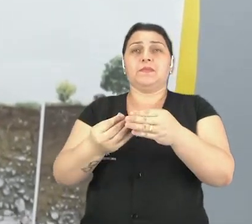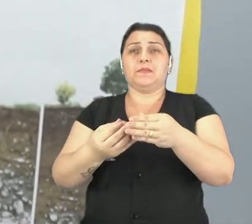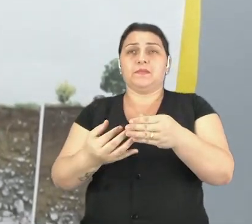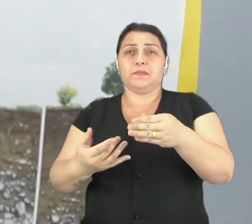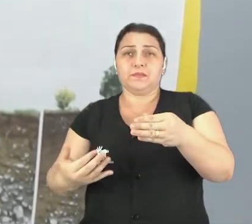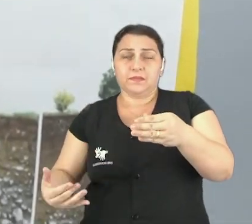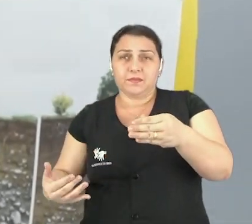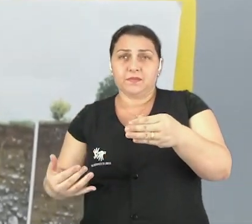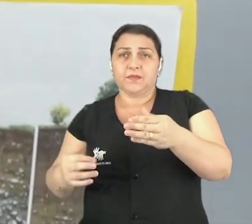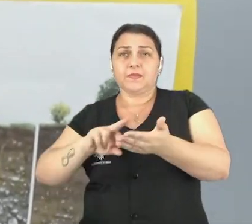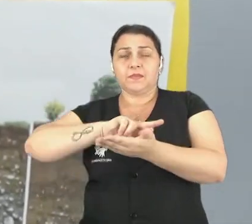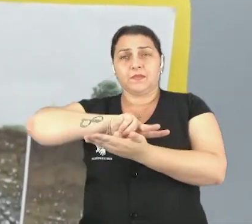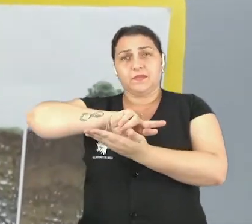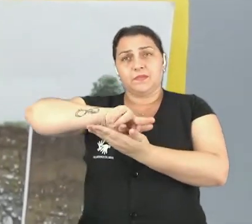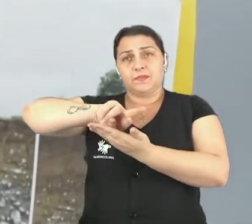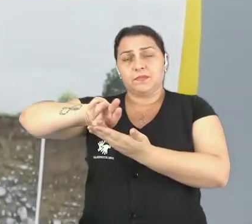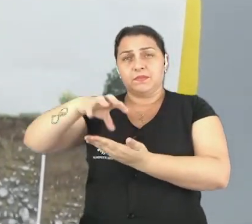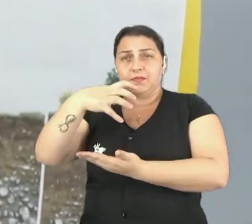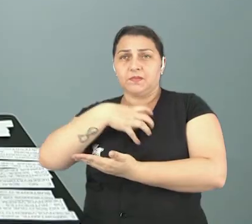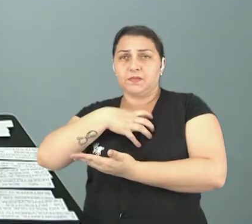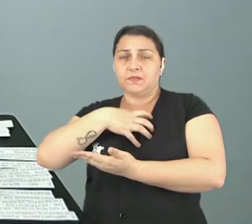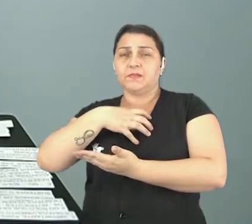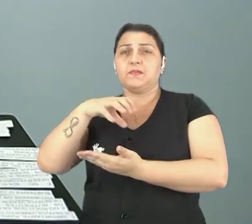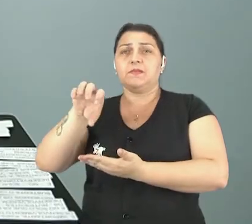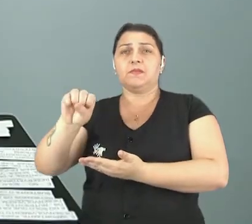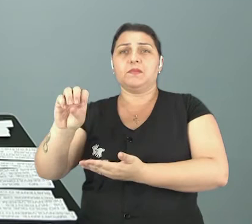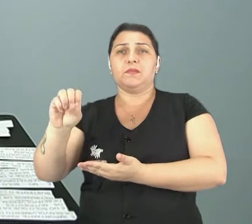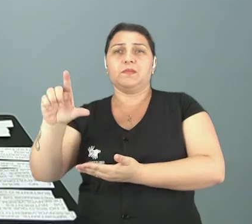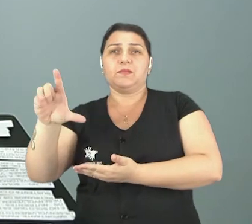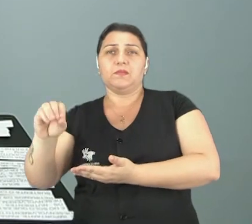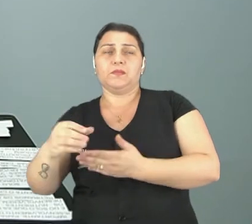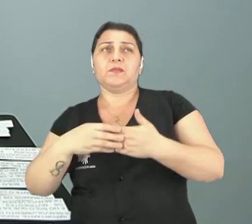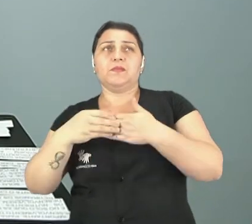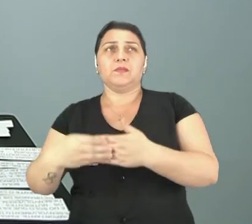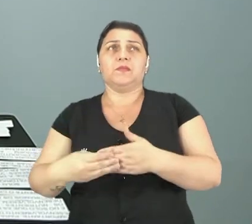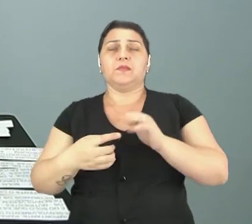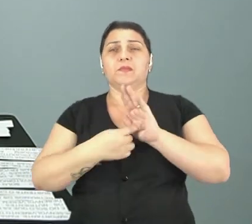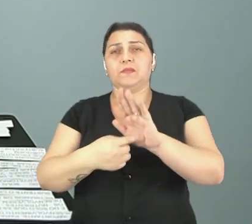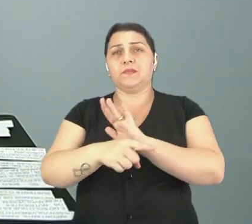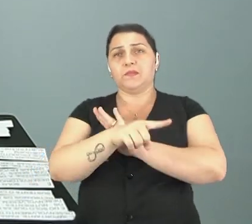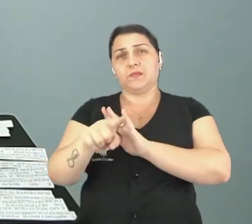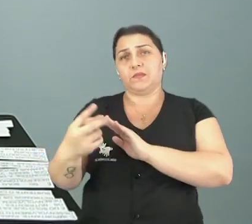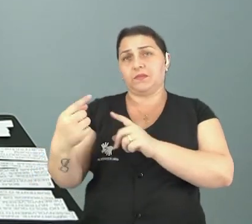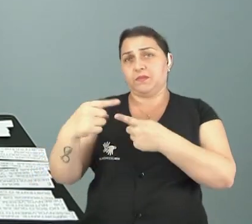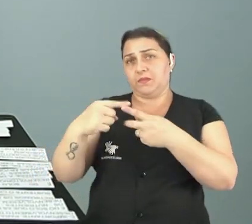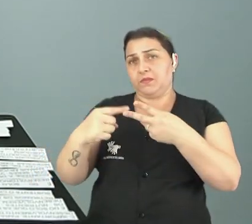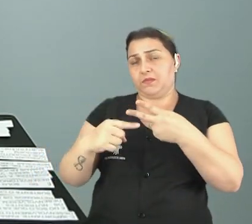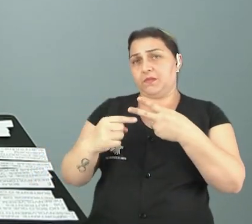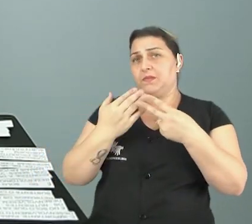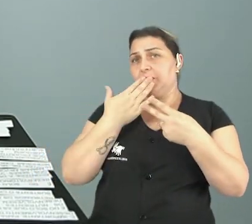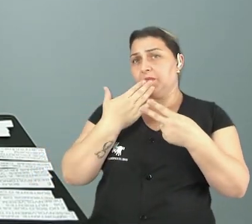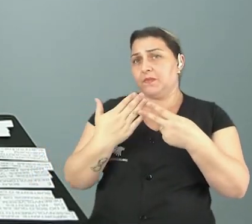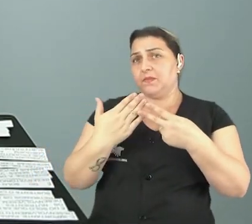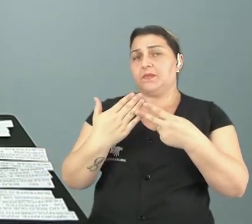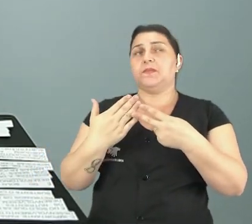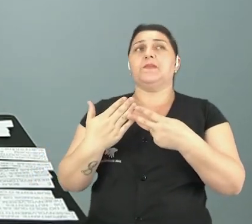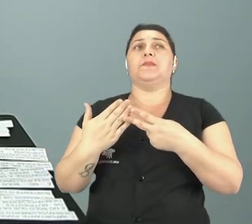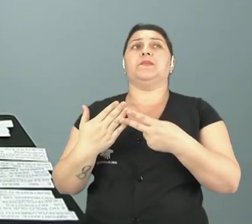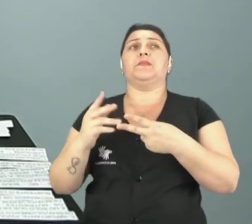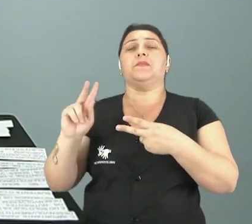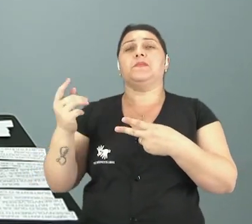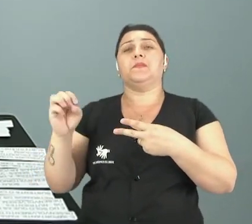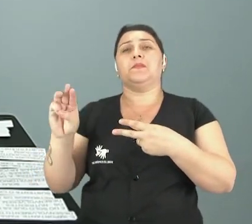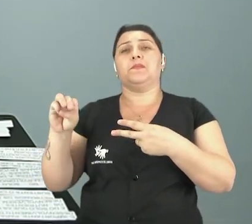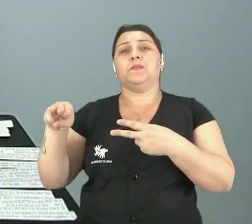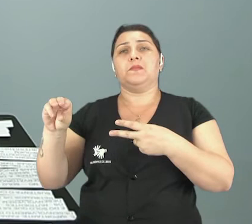e chegar aos vários tipos de solo. Aqui eu tenho apenas, trouxe para mostrar para vocês apenas 2 tipos, o humoso